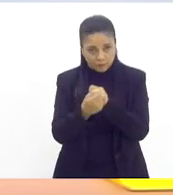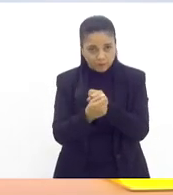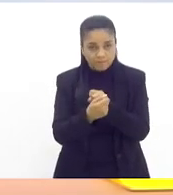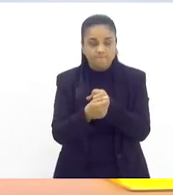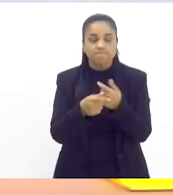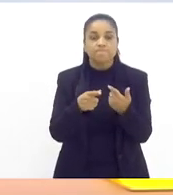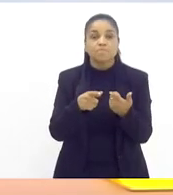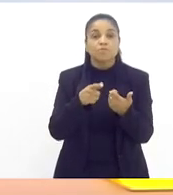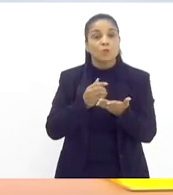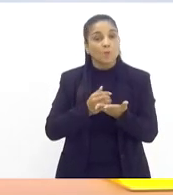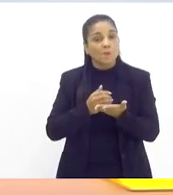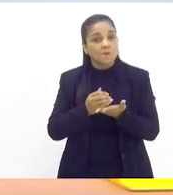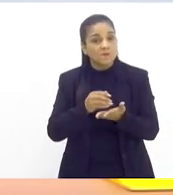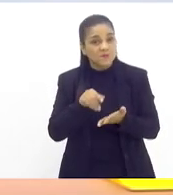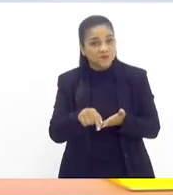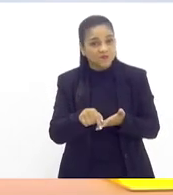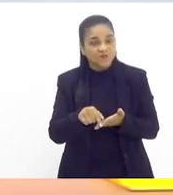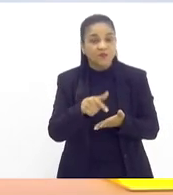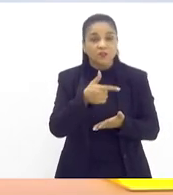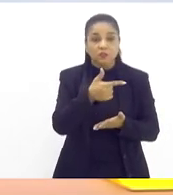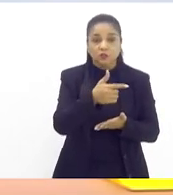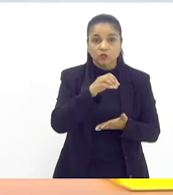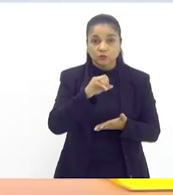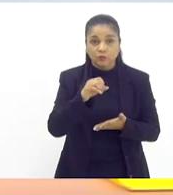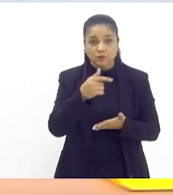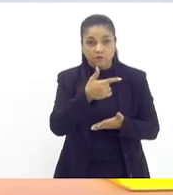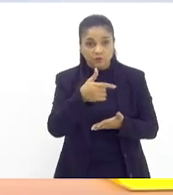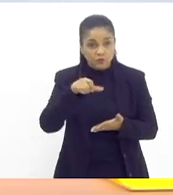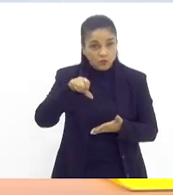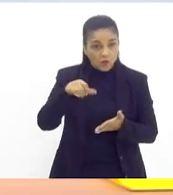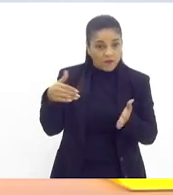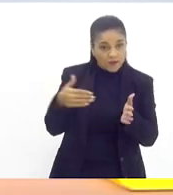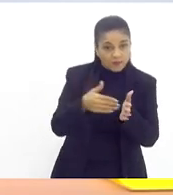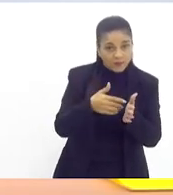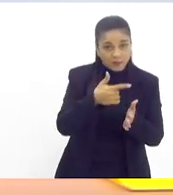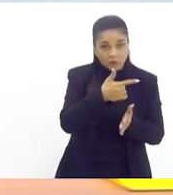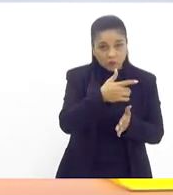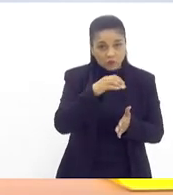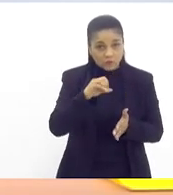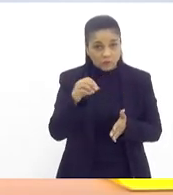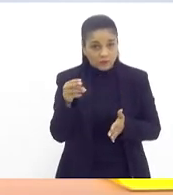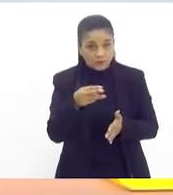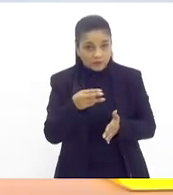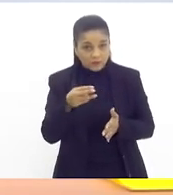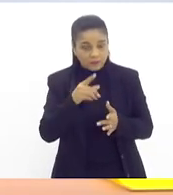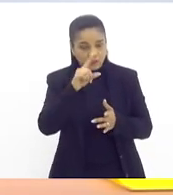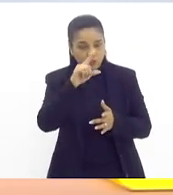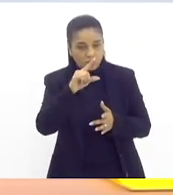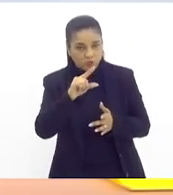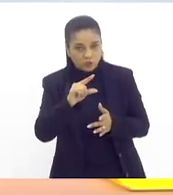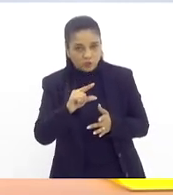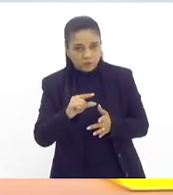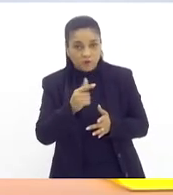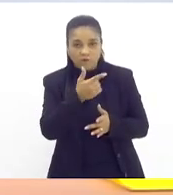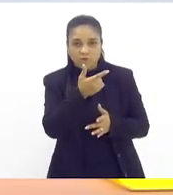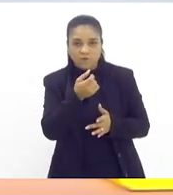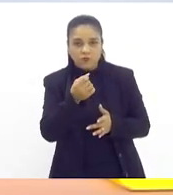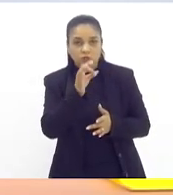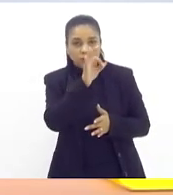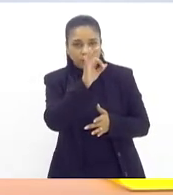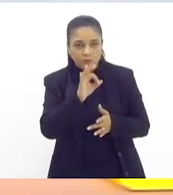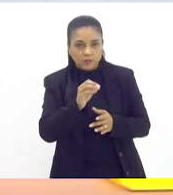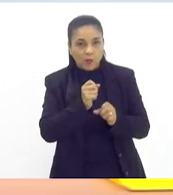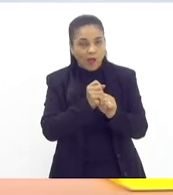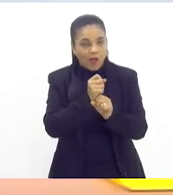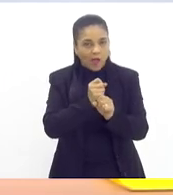A partir daí, de 2029 a 2033, teria a redução gradual, 20% ao ano, das alíquotas